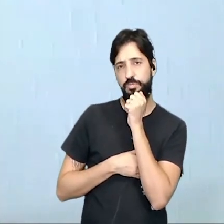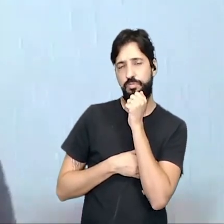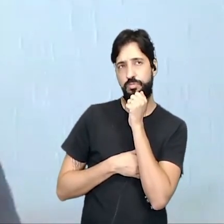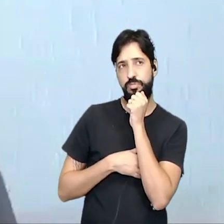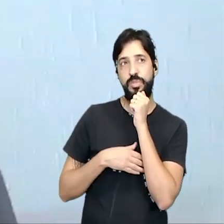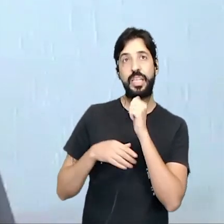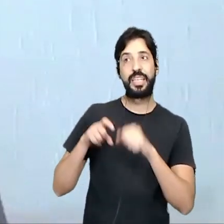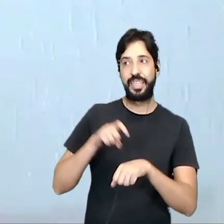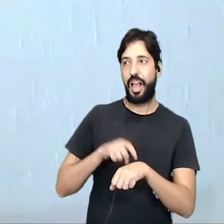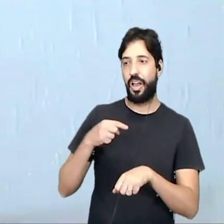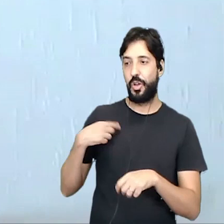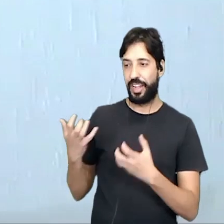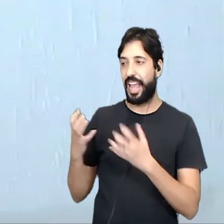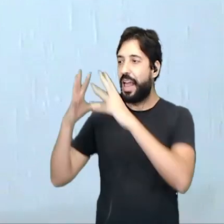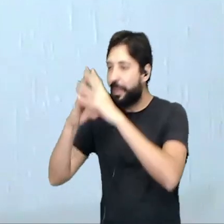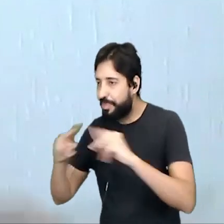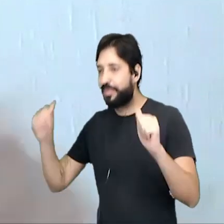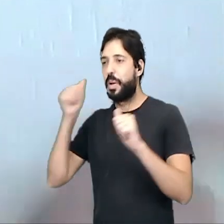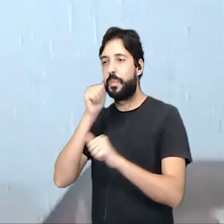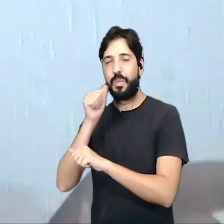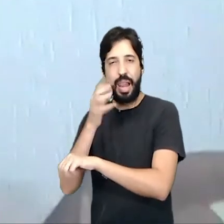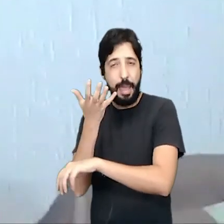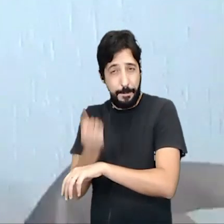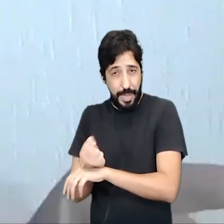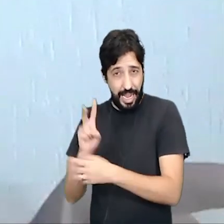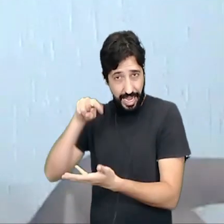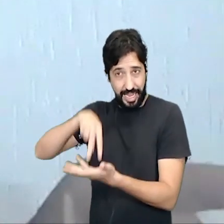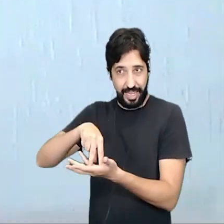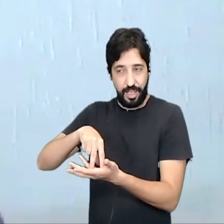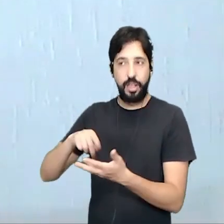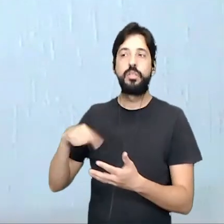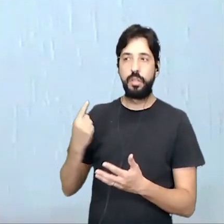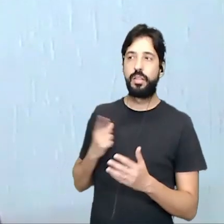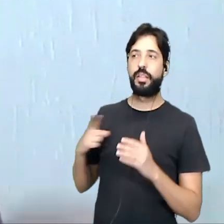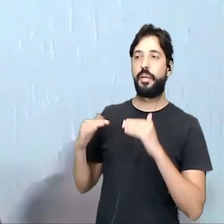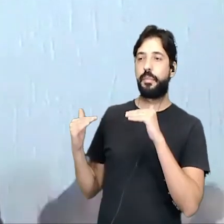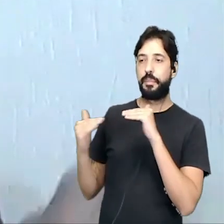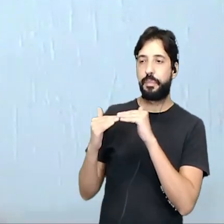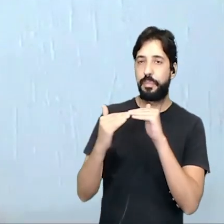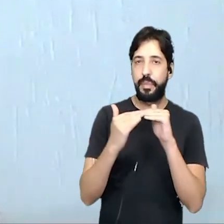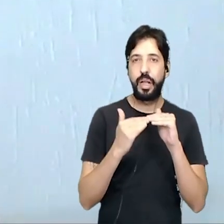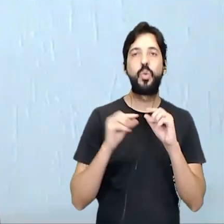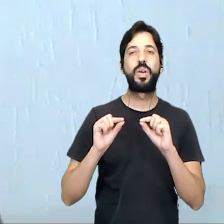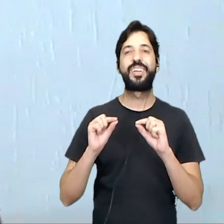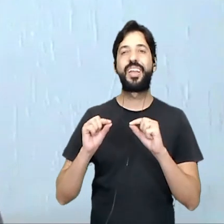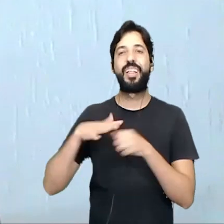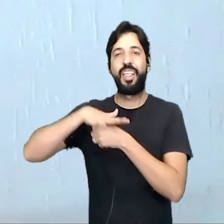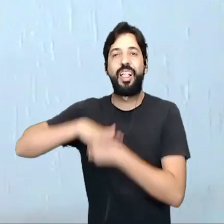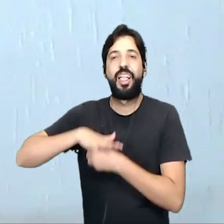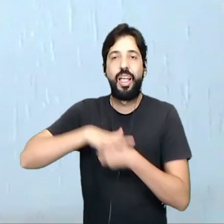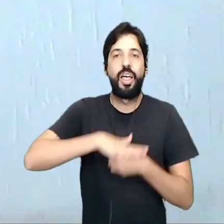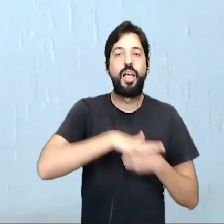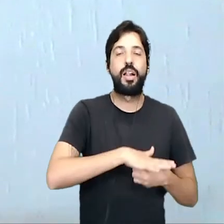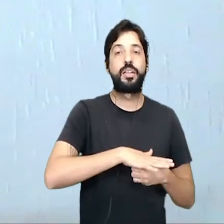observando que quando a gente queria desaparecer com essa mulher branca no palco, a gente estava coerente com esse tempo